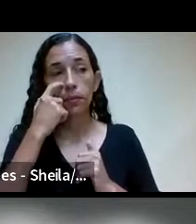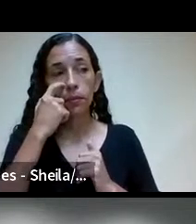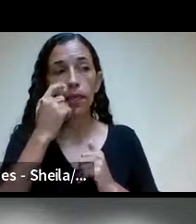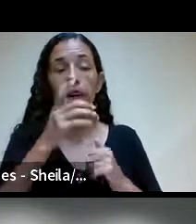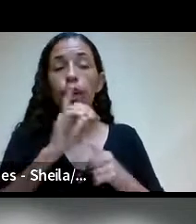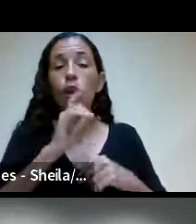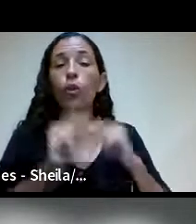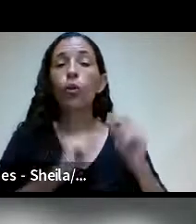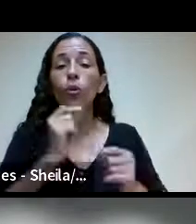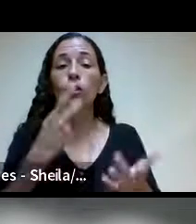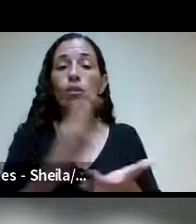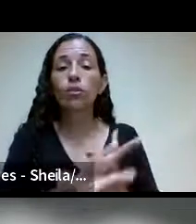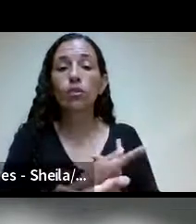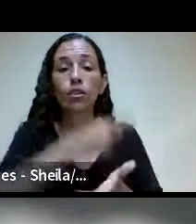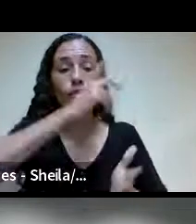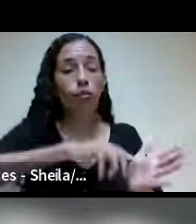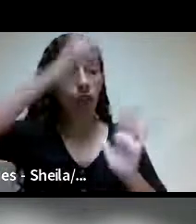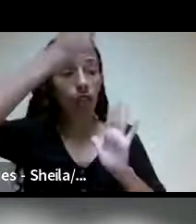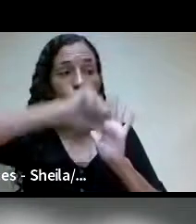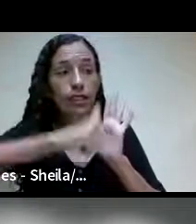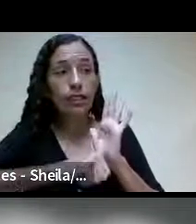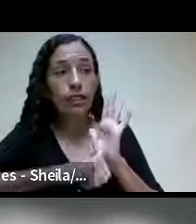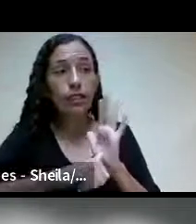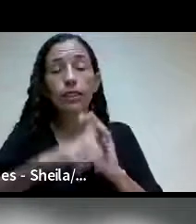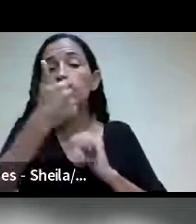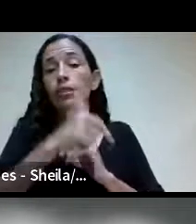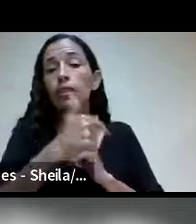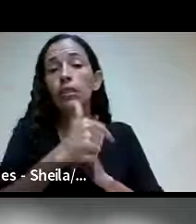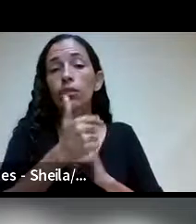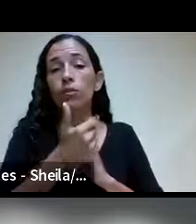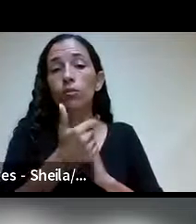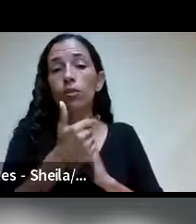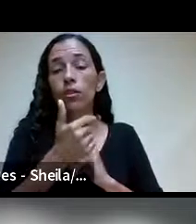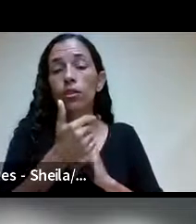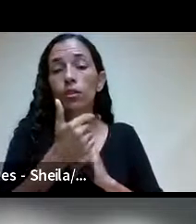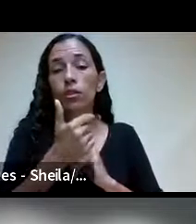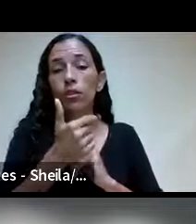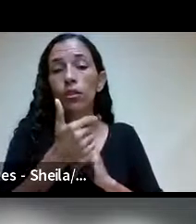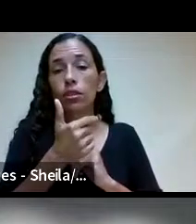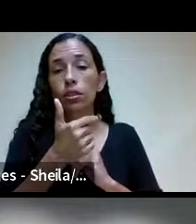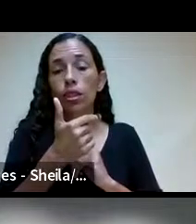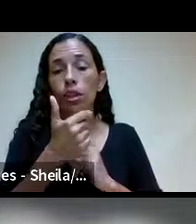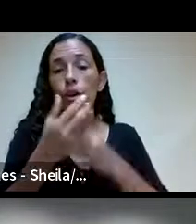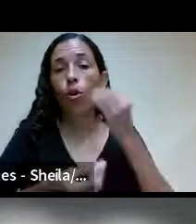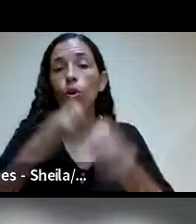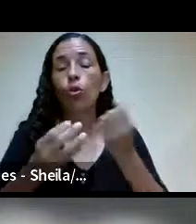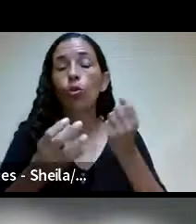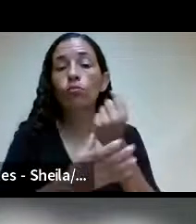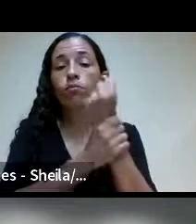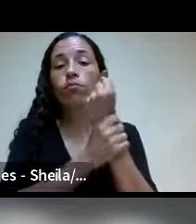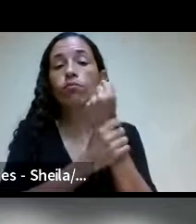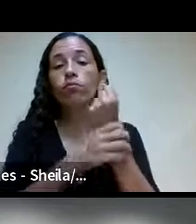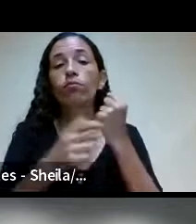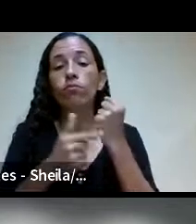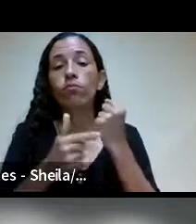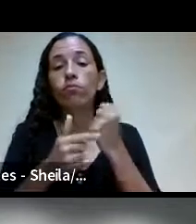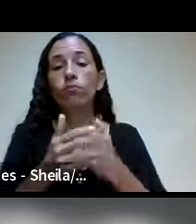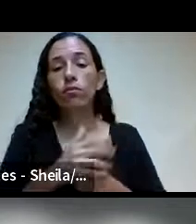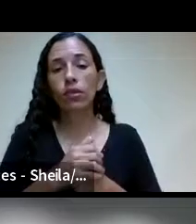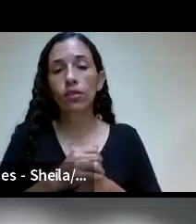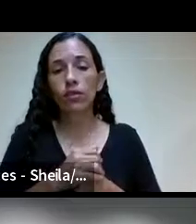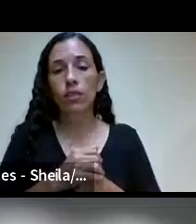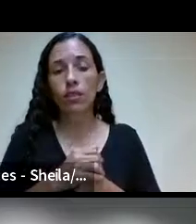aqui por esta corte. Alega a petição inicial que a ação, que naquela ação foi deferida parcialmente a tutela de